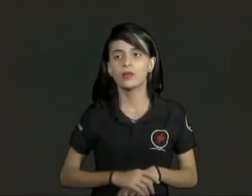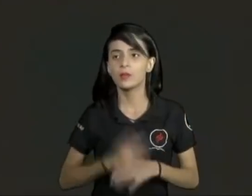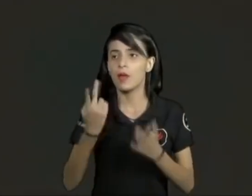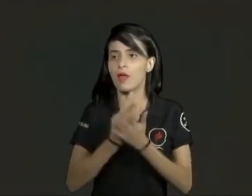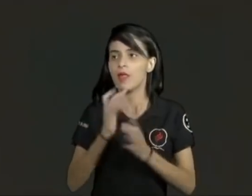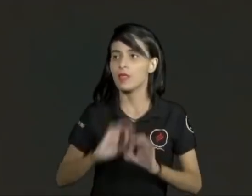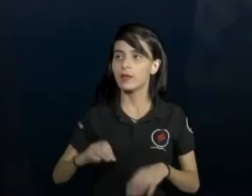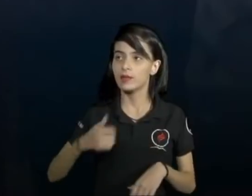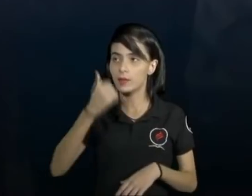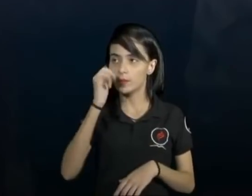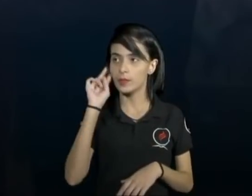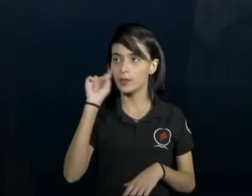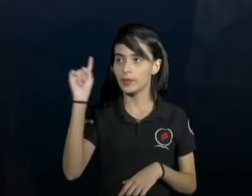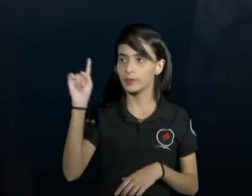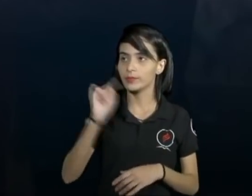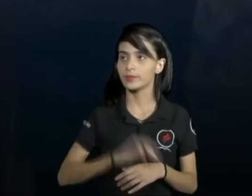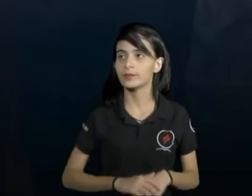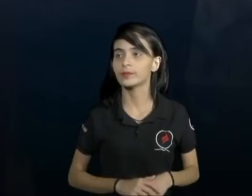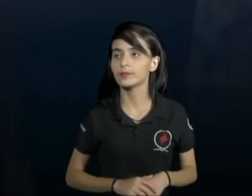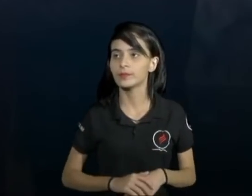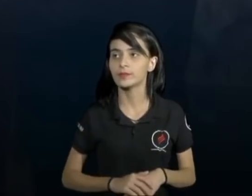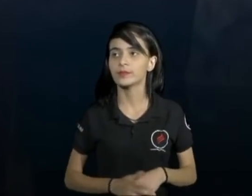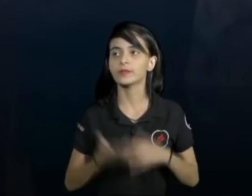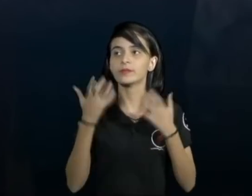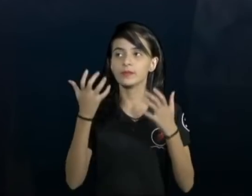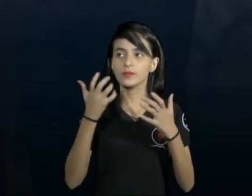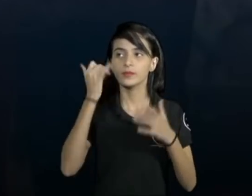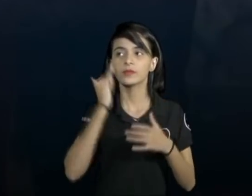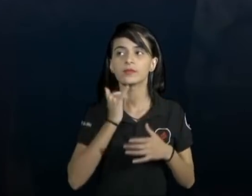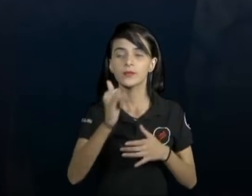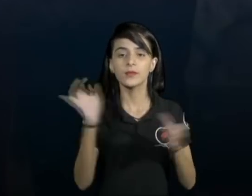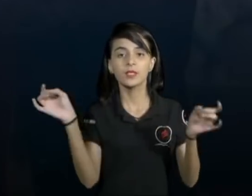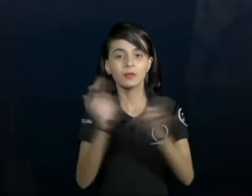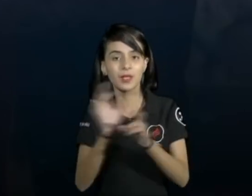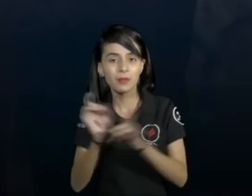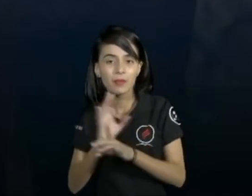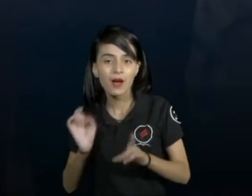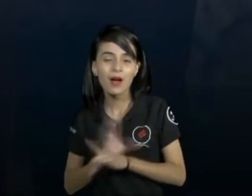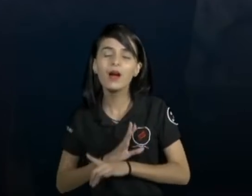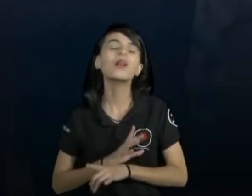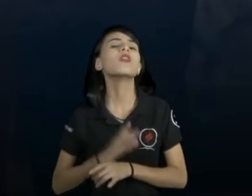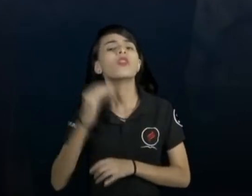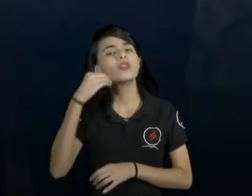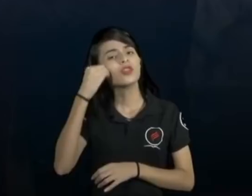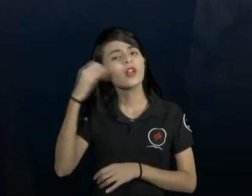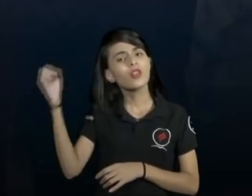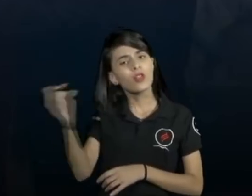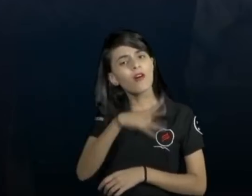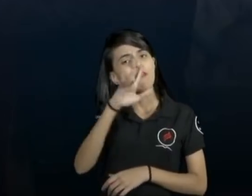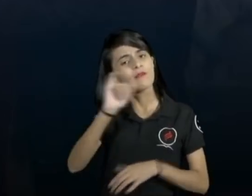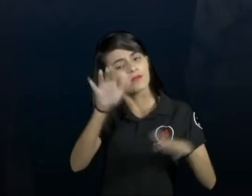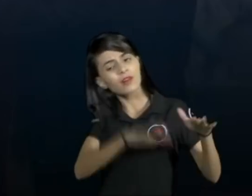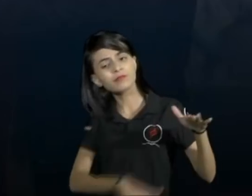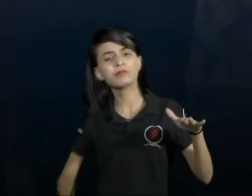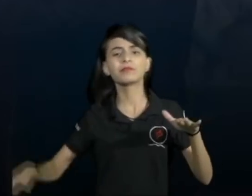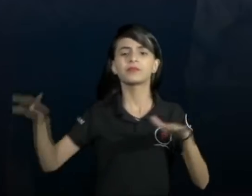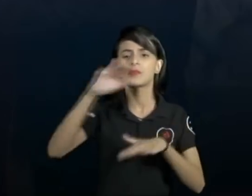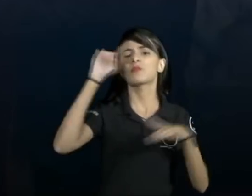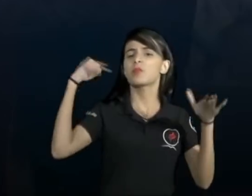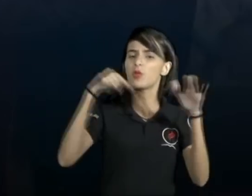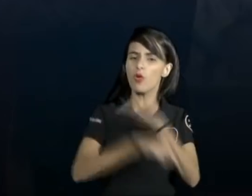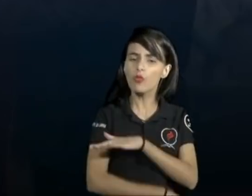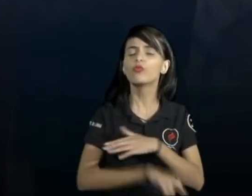palavra põe aí a primeira e eu quero liberar aqui prepare-se novas experiências com Deus vão te levar a um nível mais